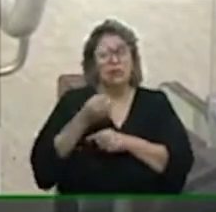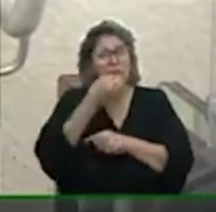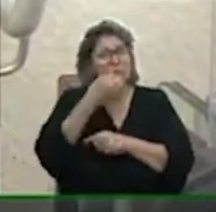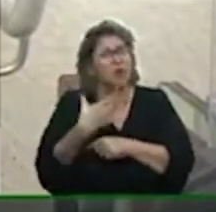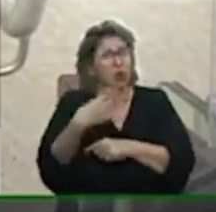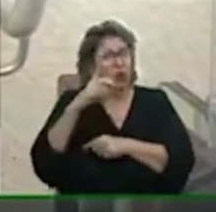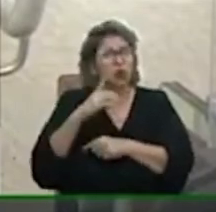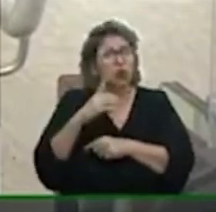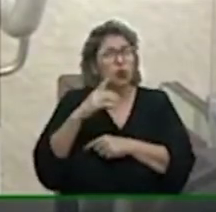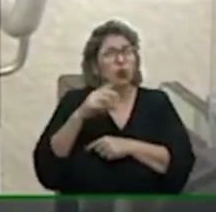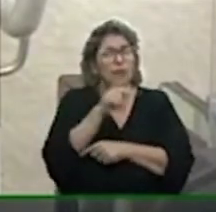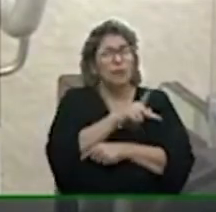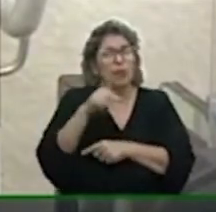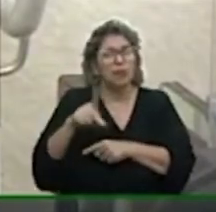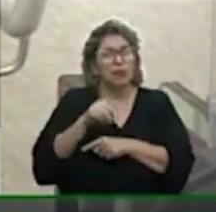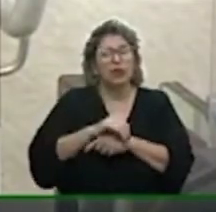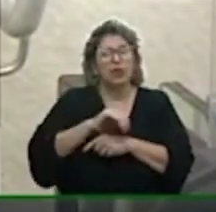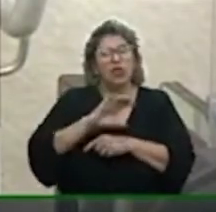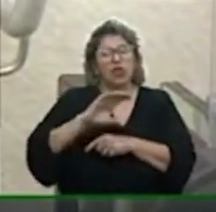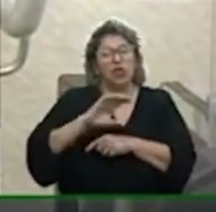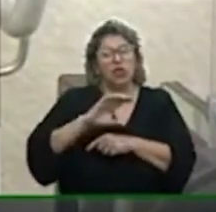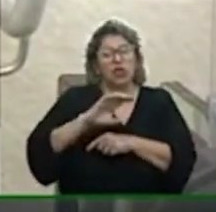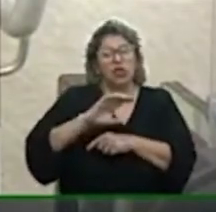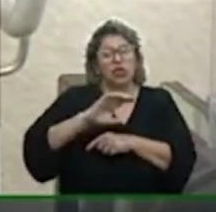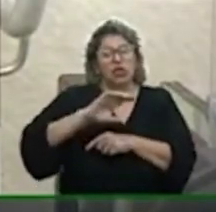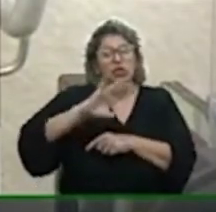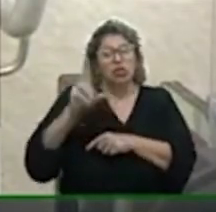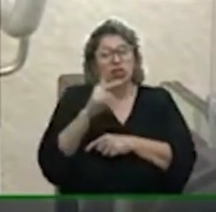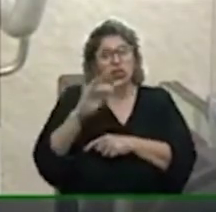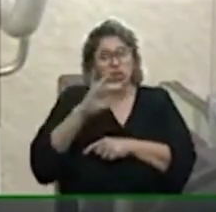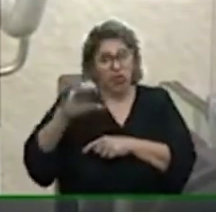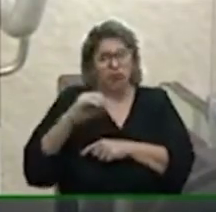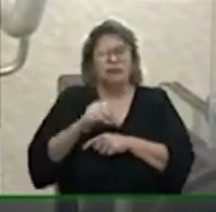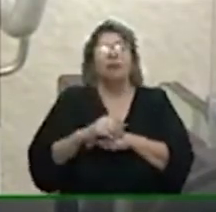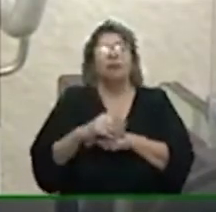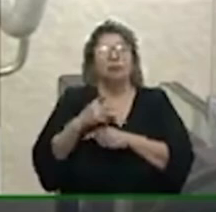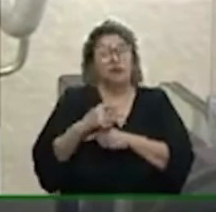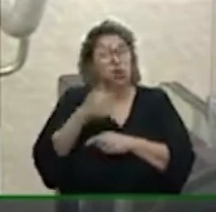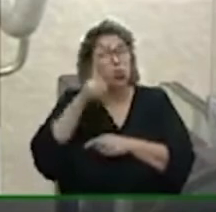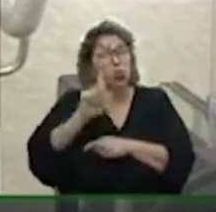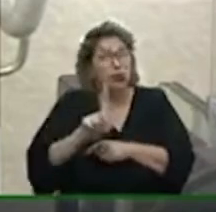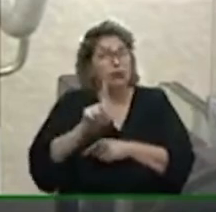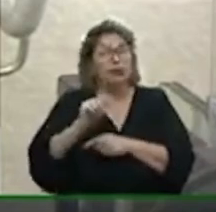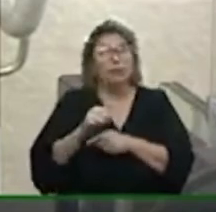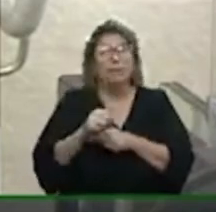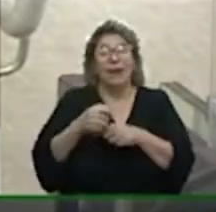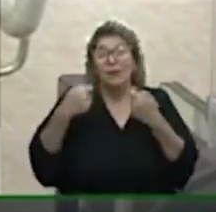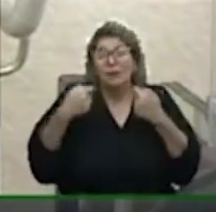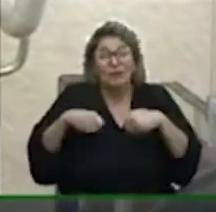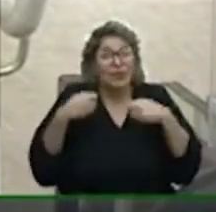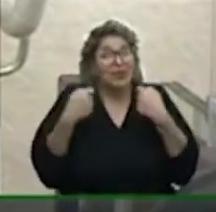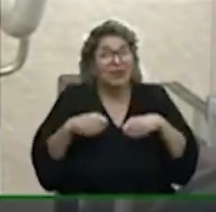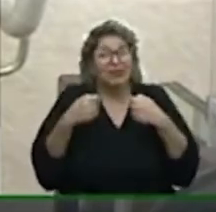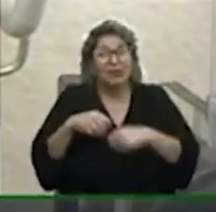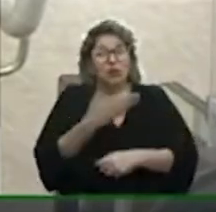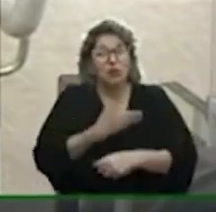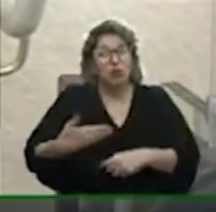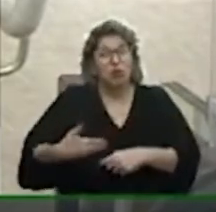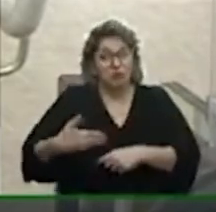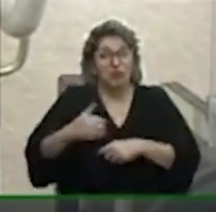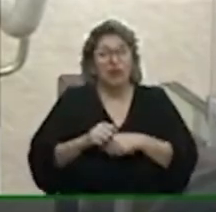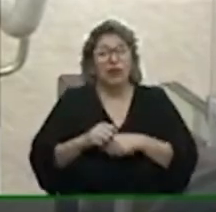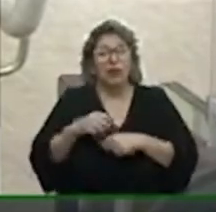dirigida pelo professor Chico Terra deu conta é mas quando precisou o